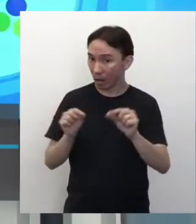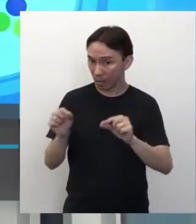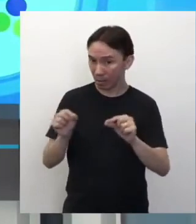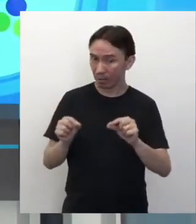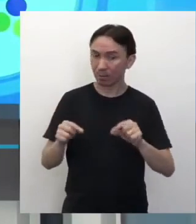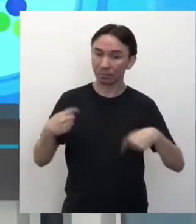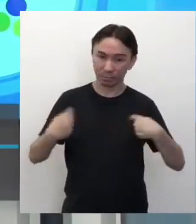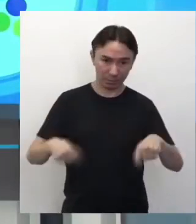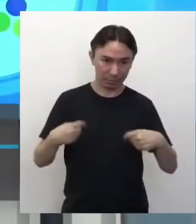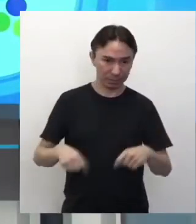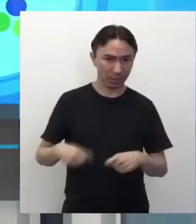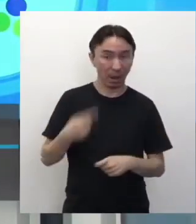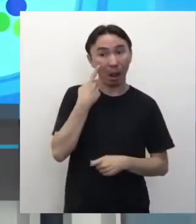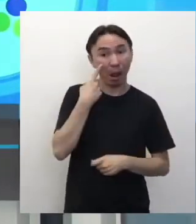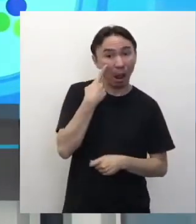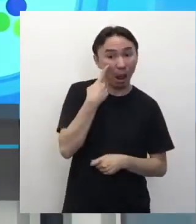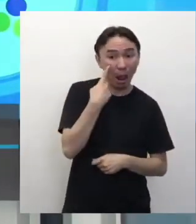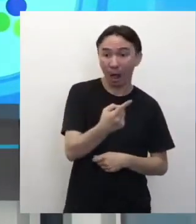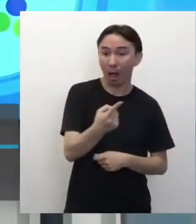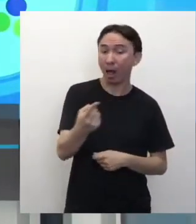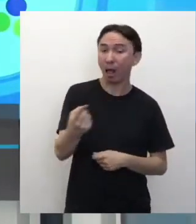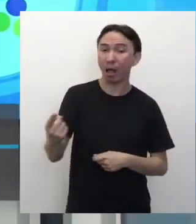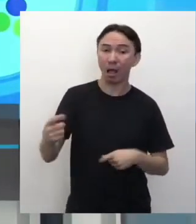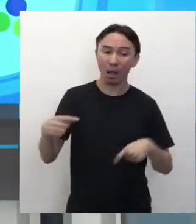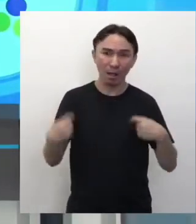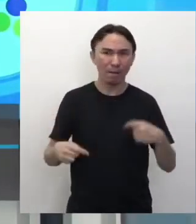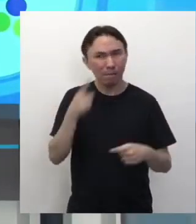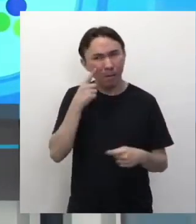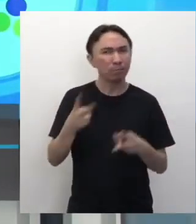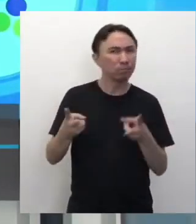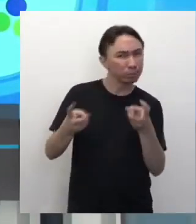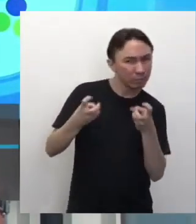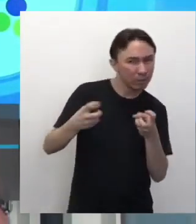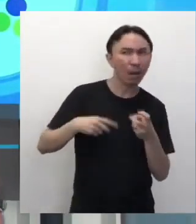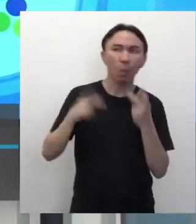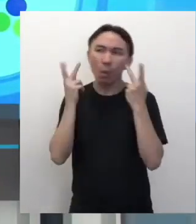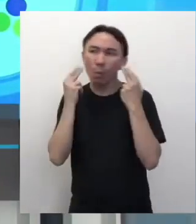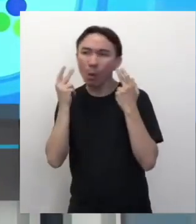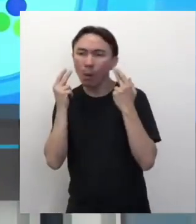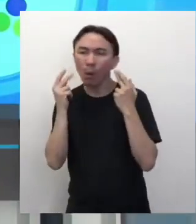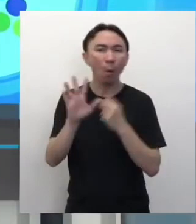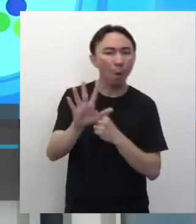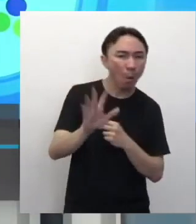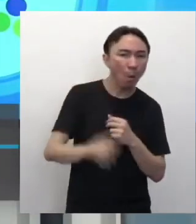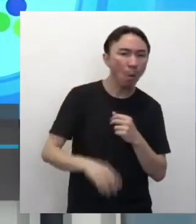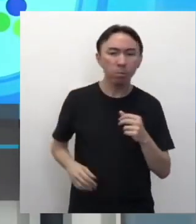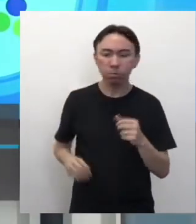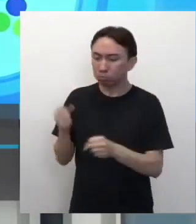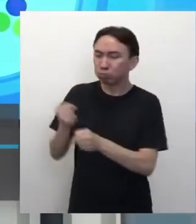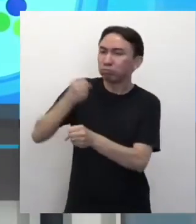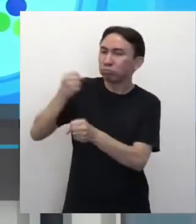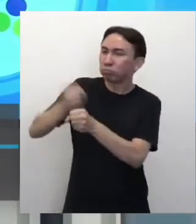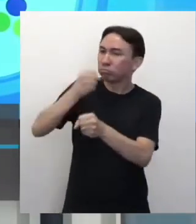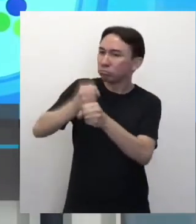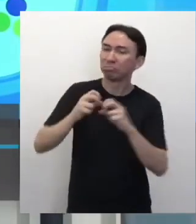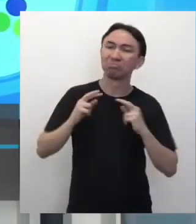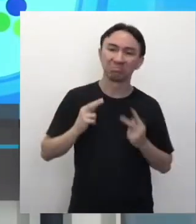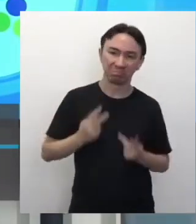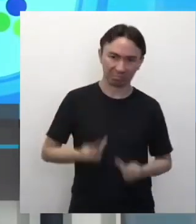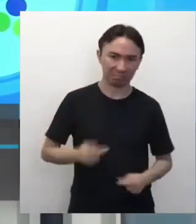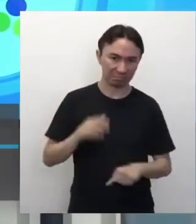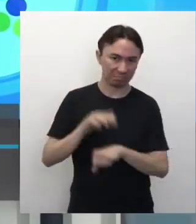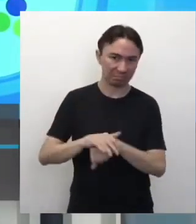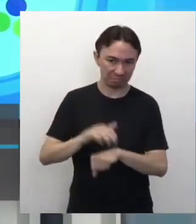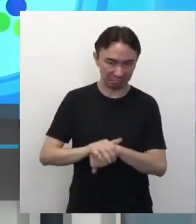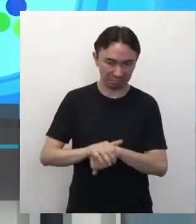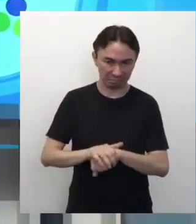de visualização, né, que aí a gente vê se ela é uma paisagem natural ou uma paisagem humanizada. E agora